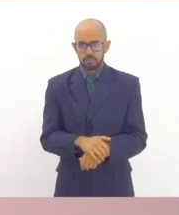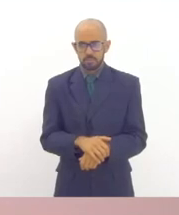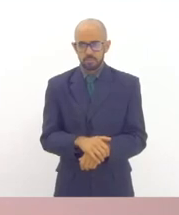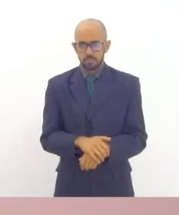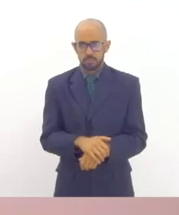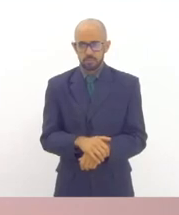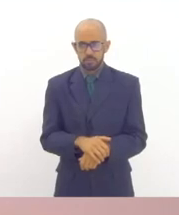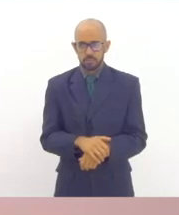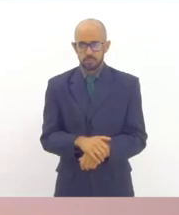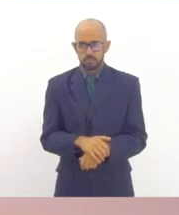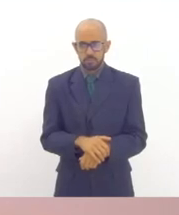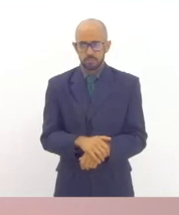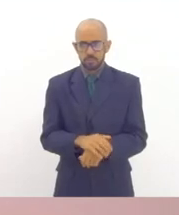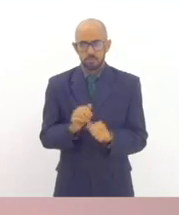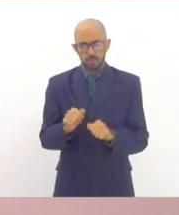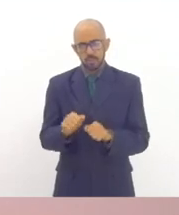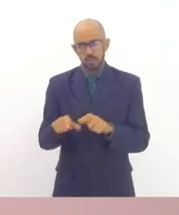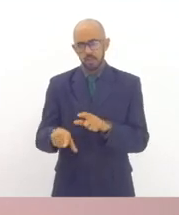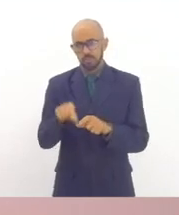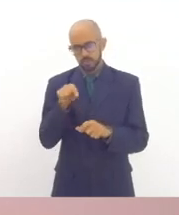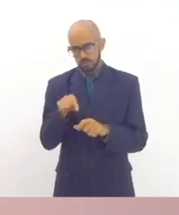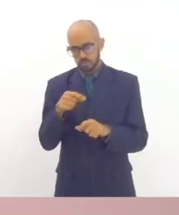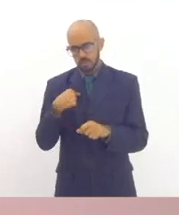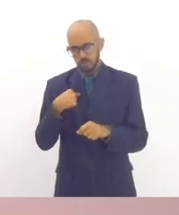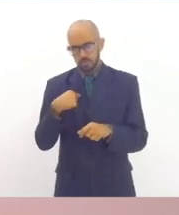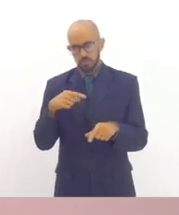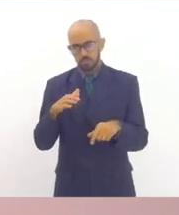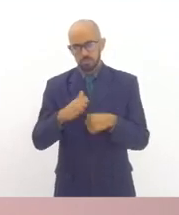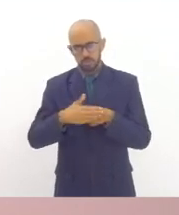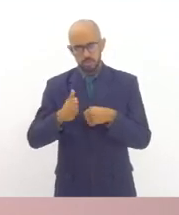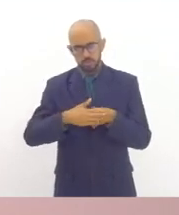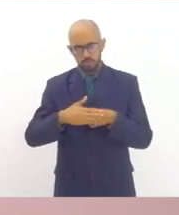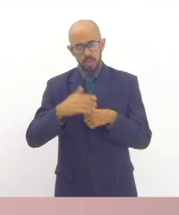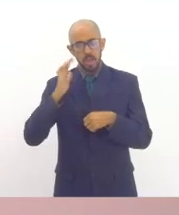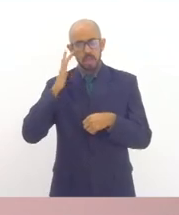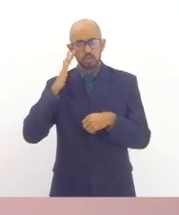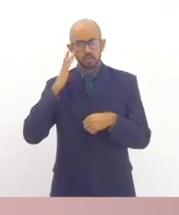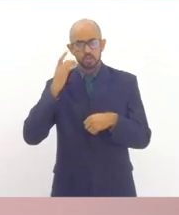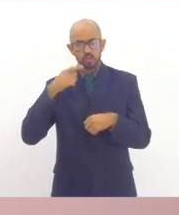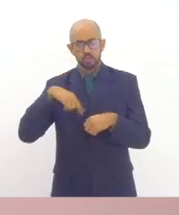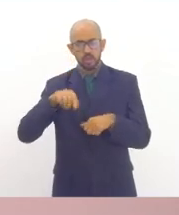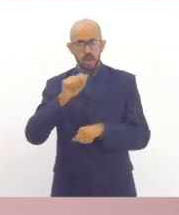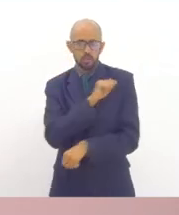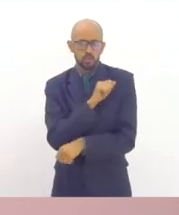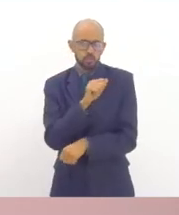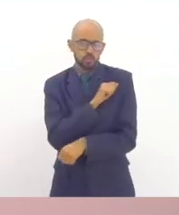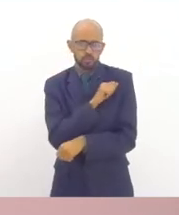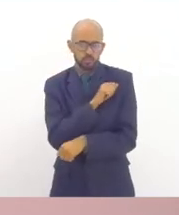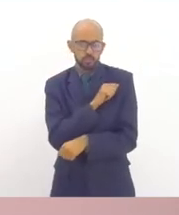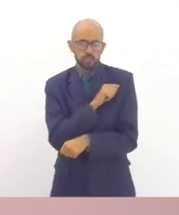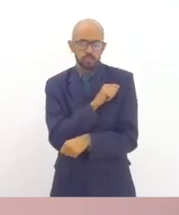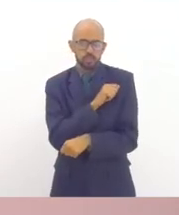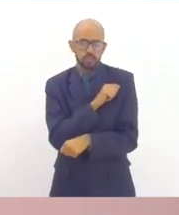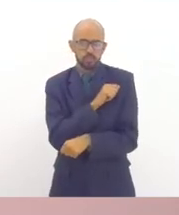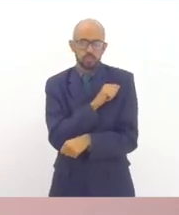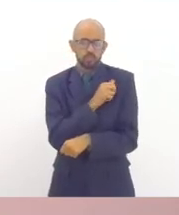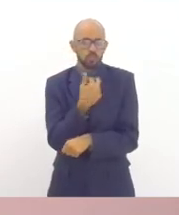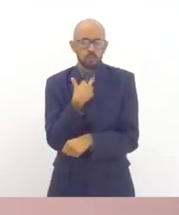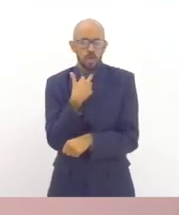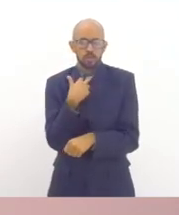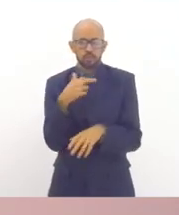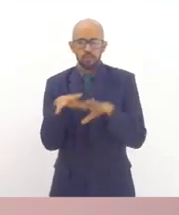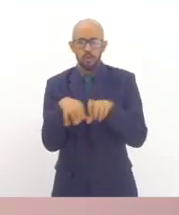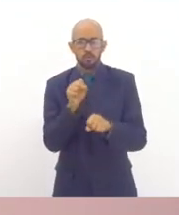e dar a opção. Eu, particularmente, eu acho que o aluno não deveria sair do ensino médio